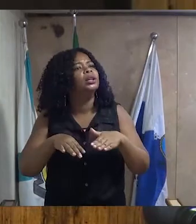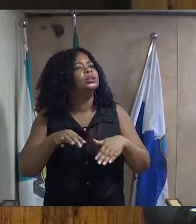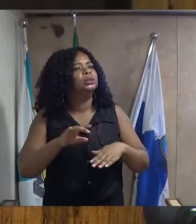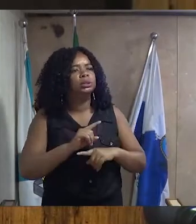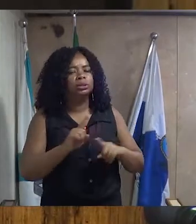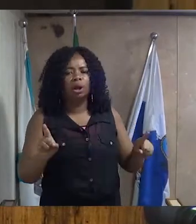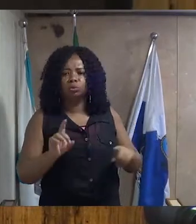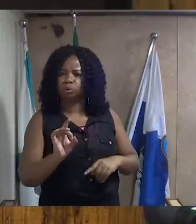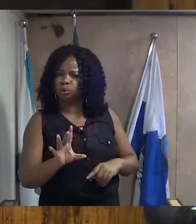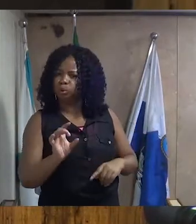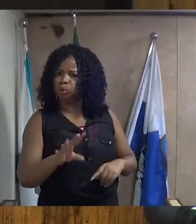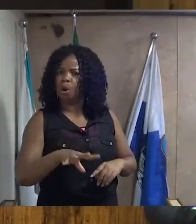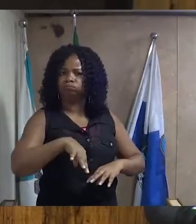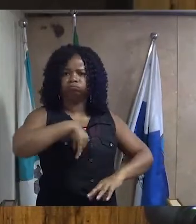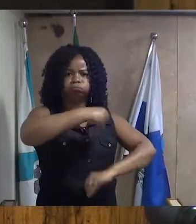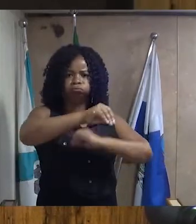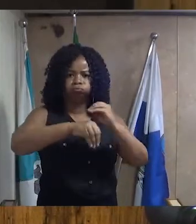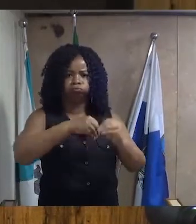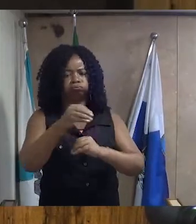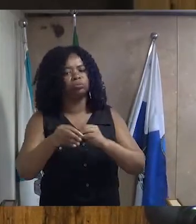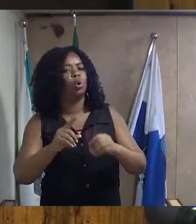não somente poluem